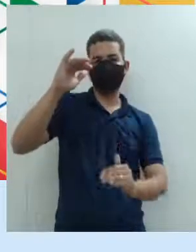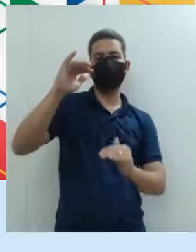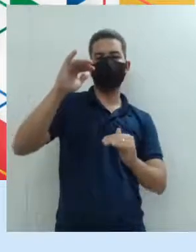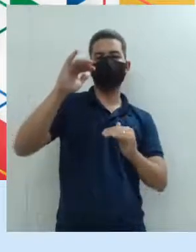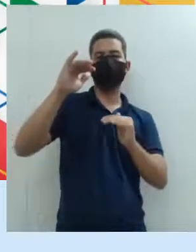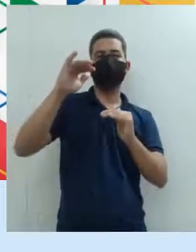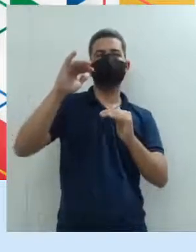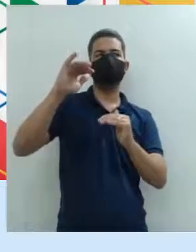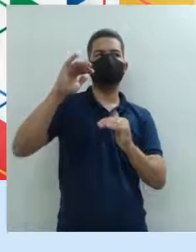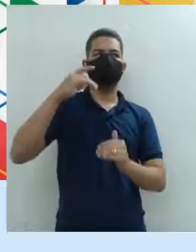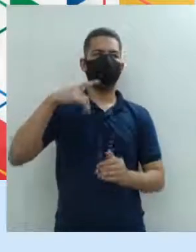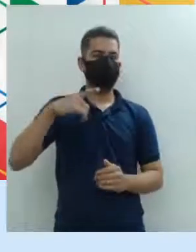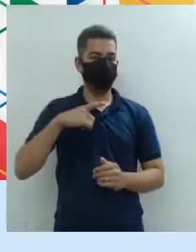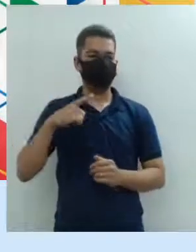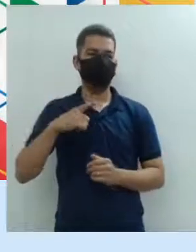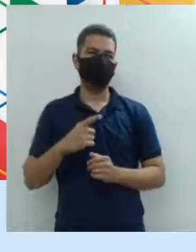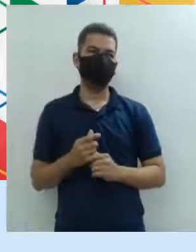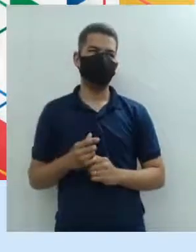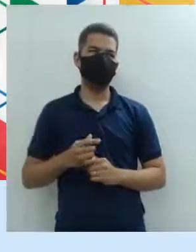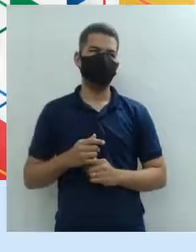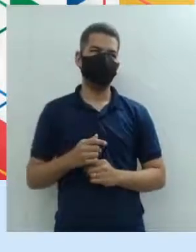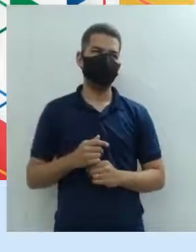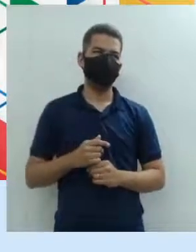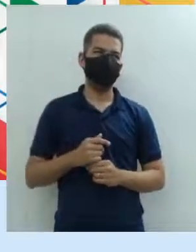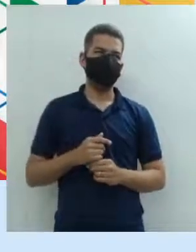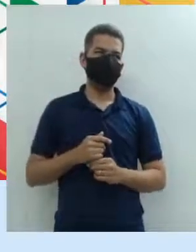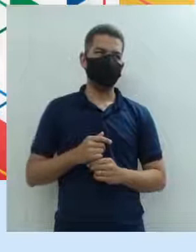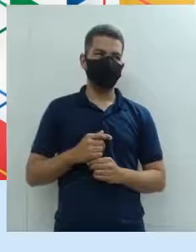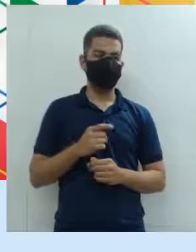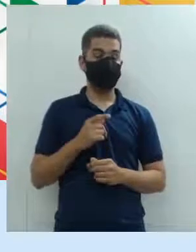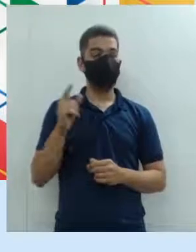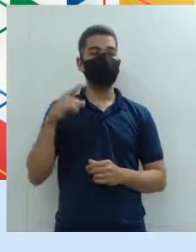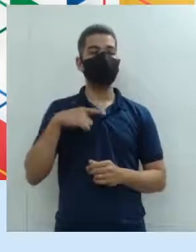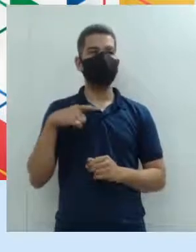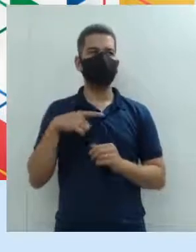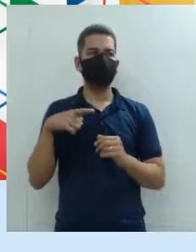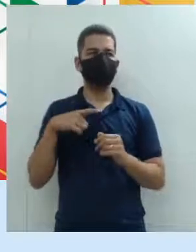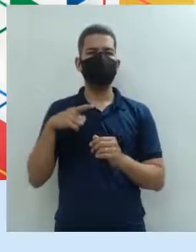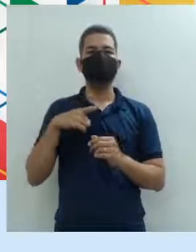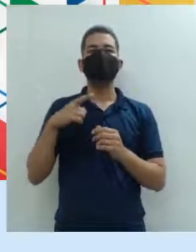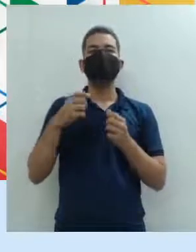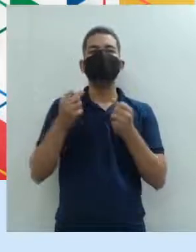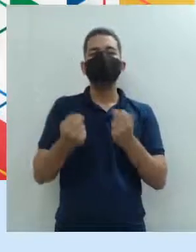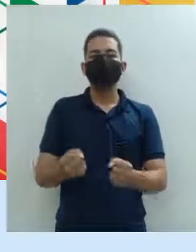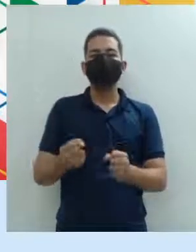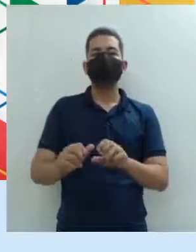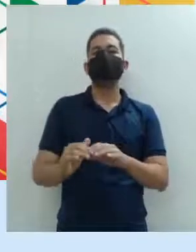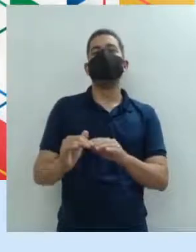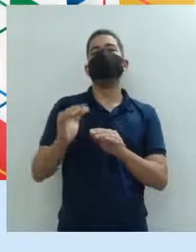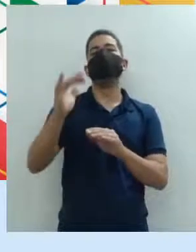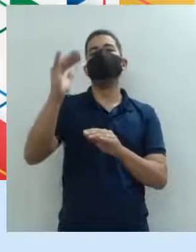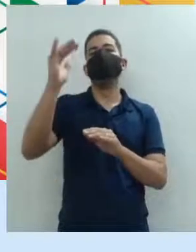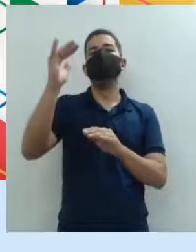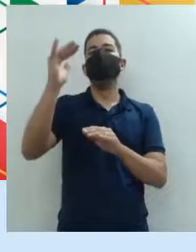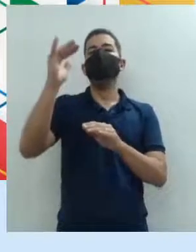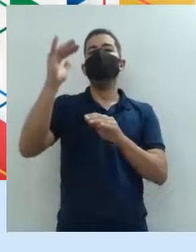ela é mais densa, ela tende a descer. Então sempre vai ser assim. Aquele fluido que está menos denso, ele tende a subir, e o fluido que está em cima, mais denso, tende